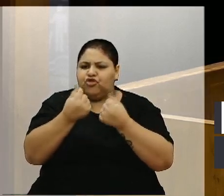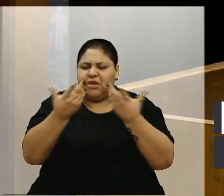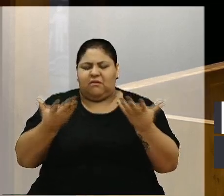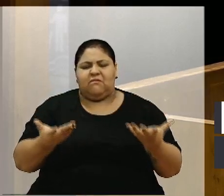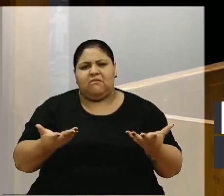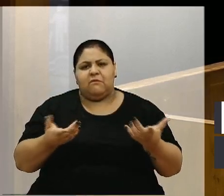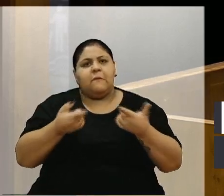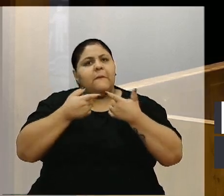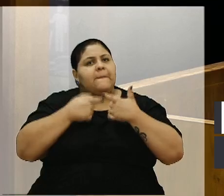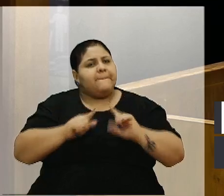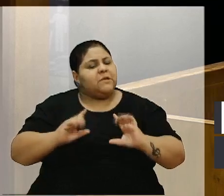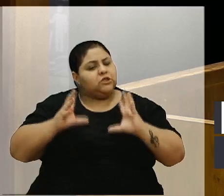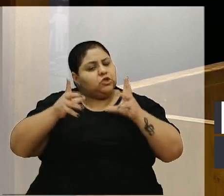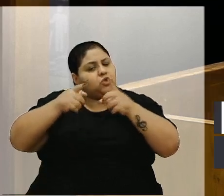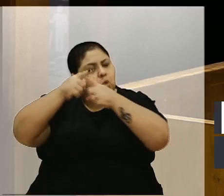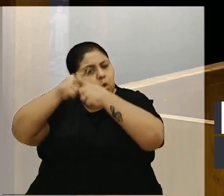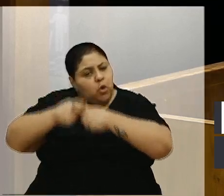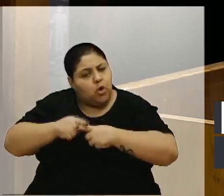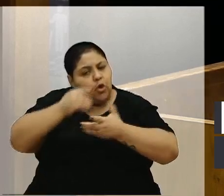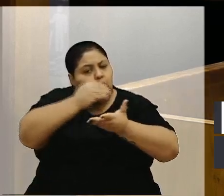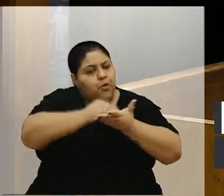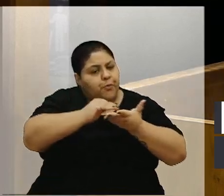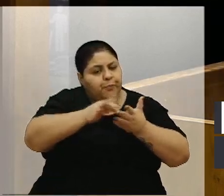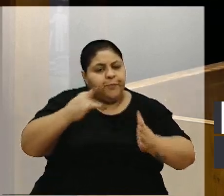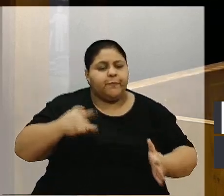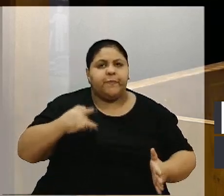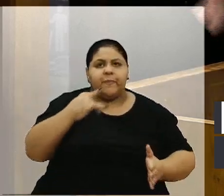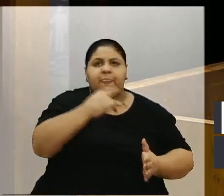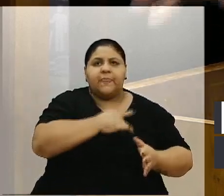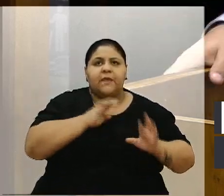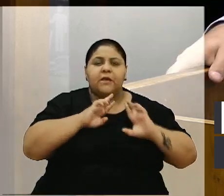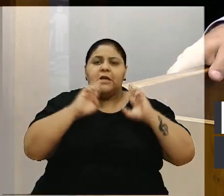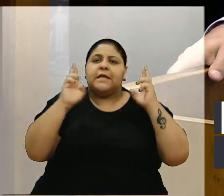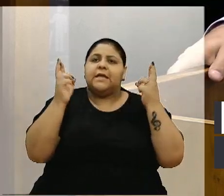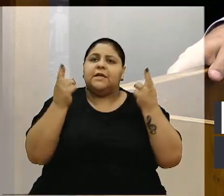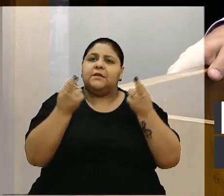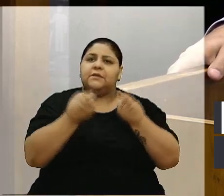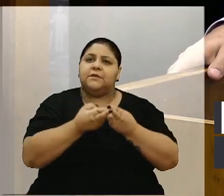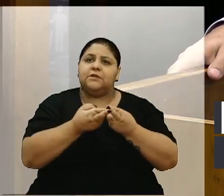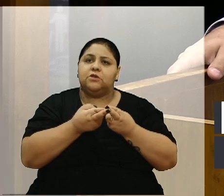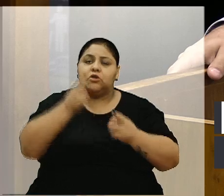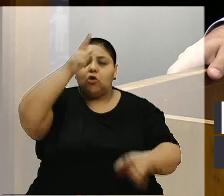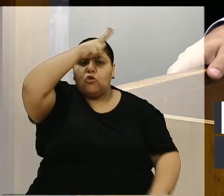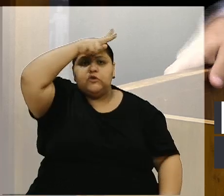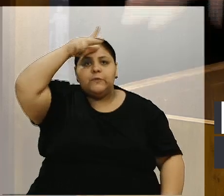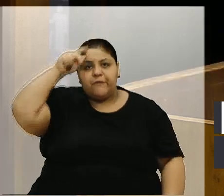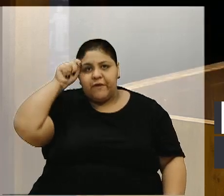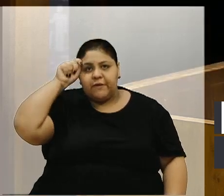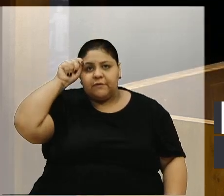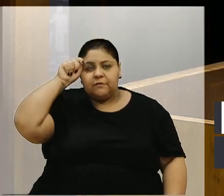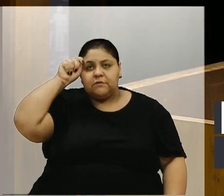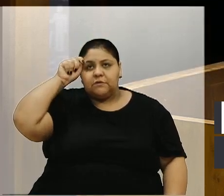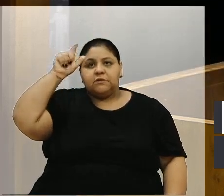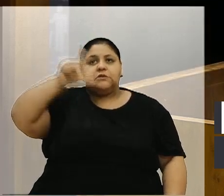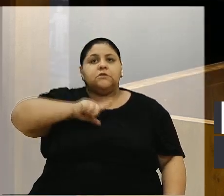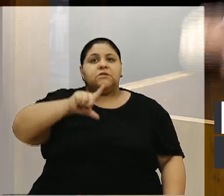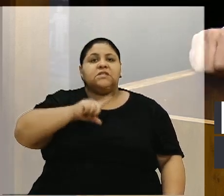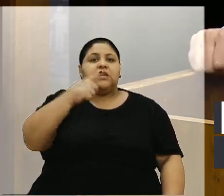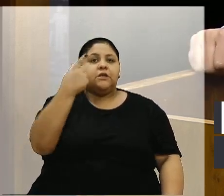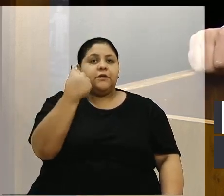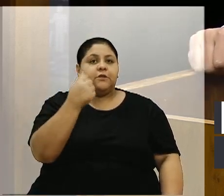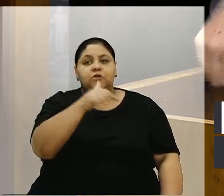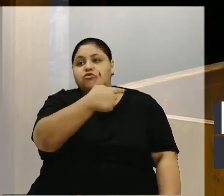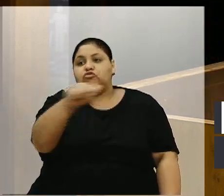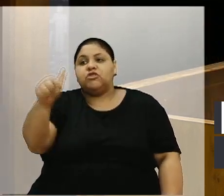Mas quantas vezes a secretária da saúde reuniu aí com os prefeitos? Vai ter dinheiro das